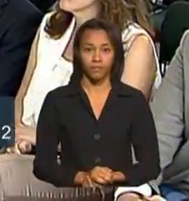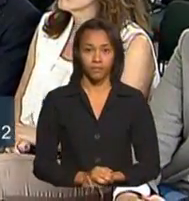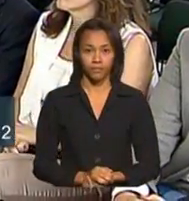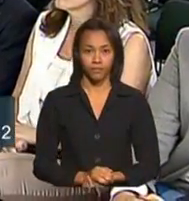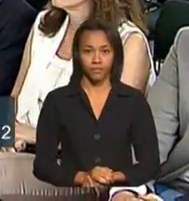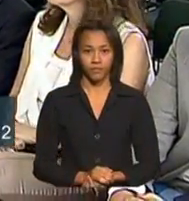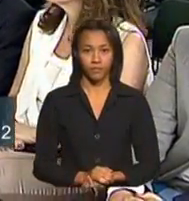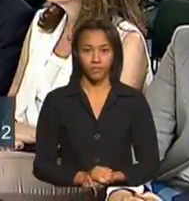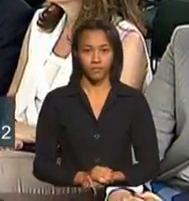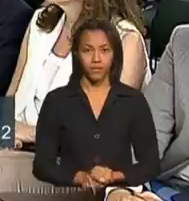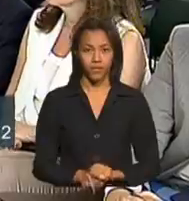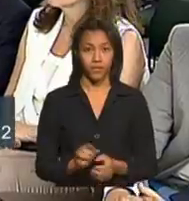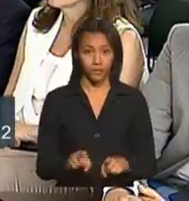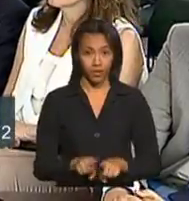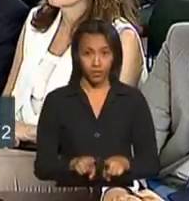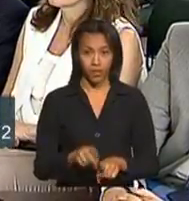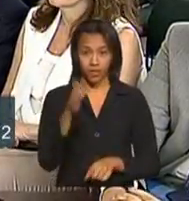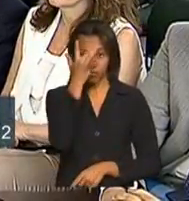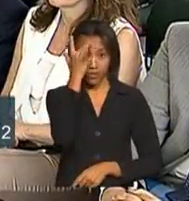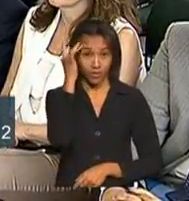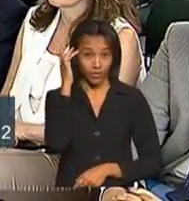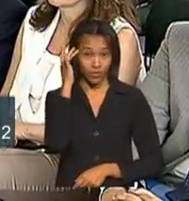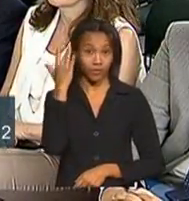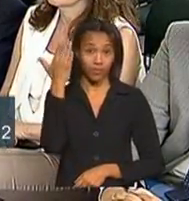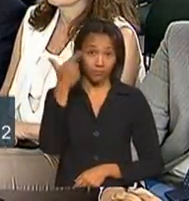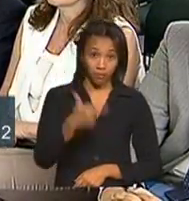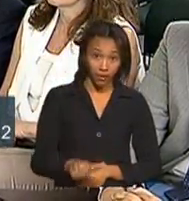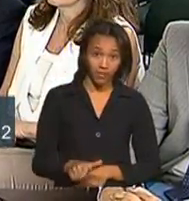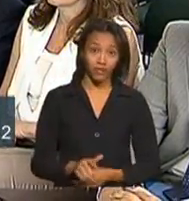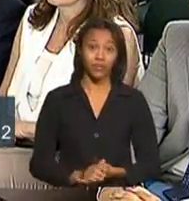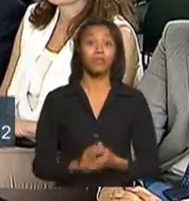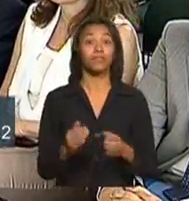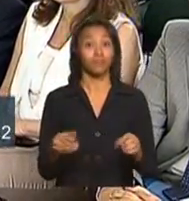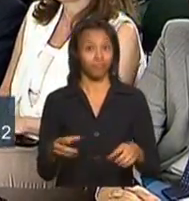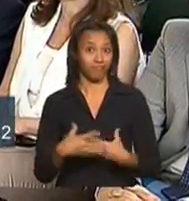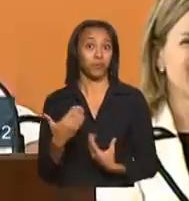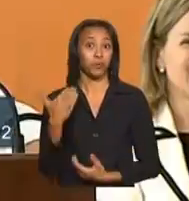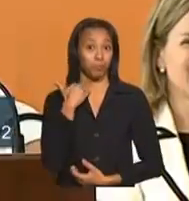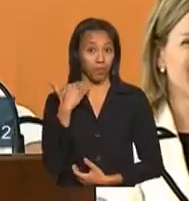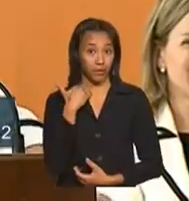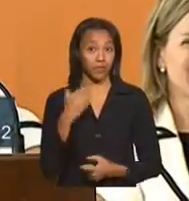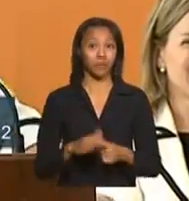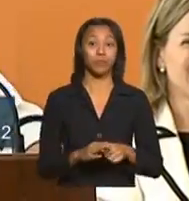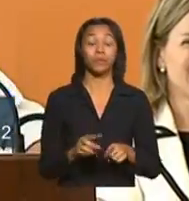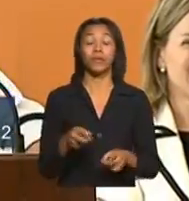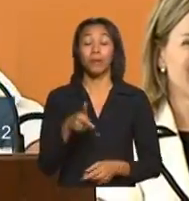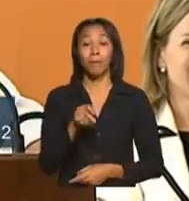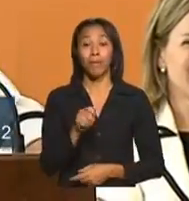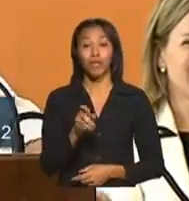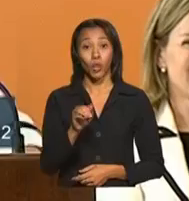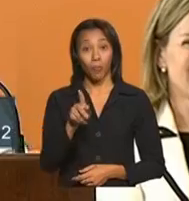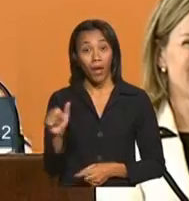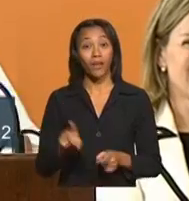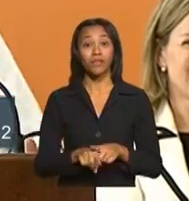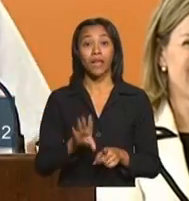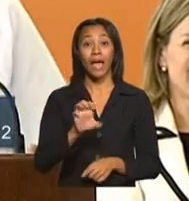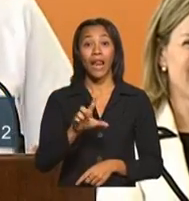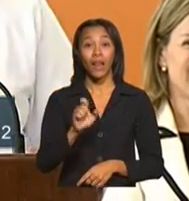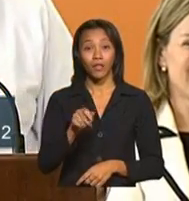o que a gente chama o pessoal mais rico do governo, que são os dos bancos, da Petrobras, da